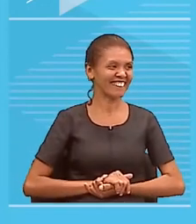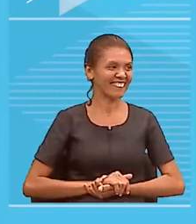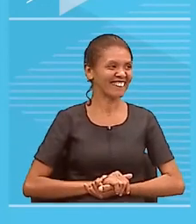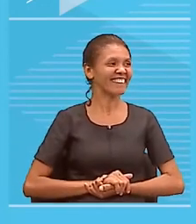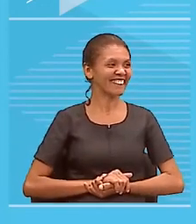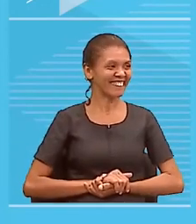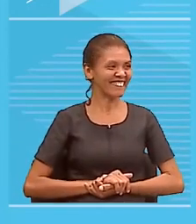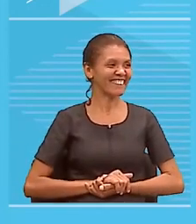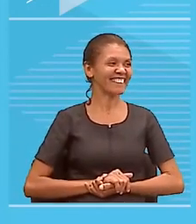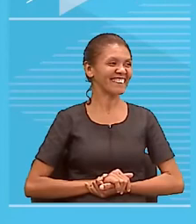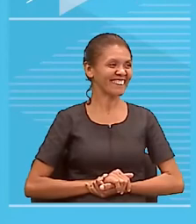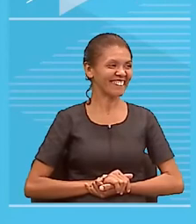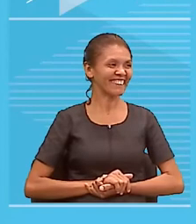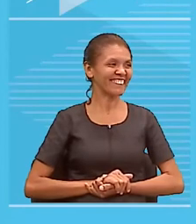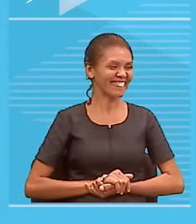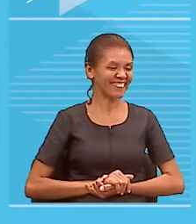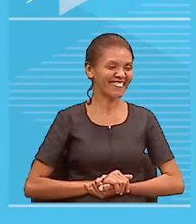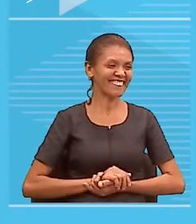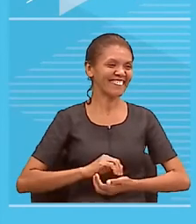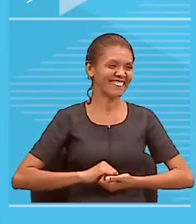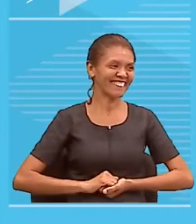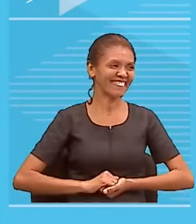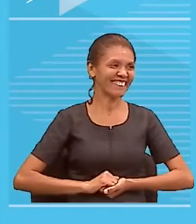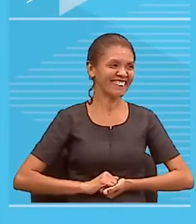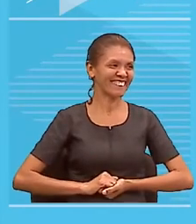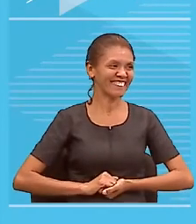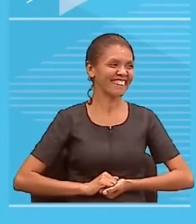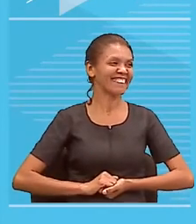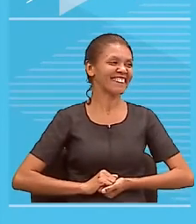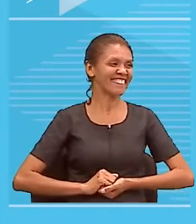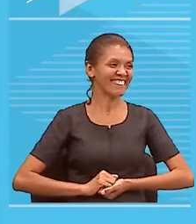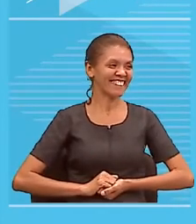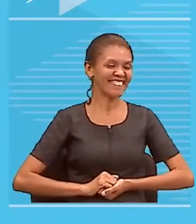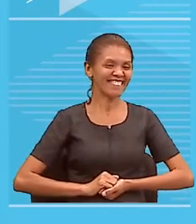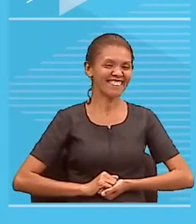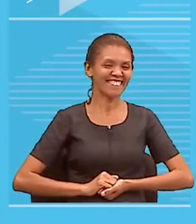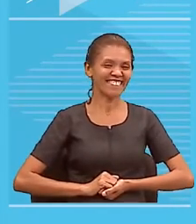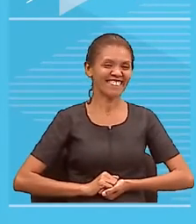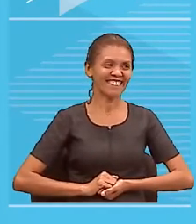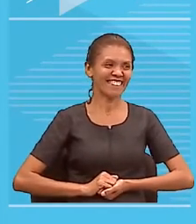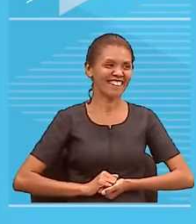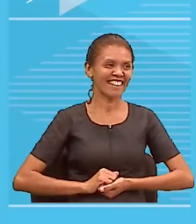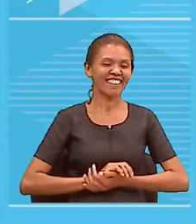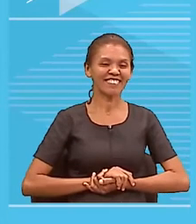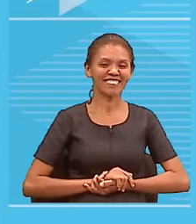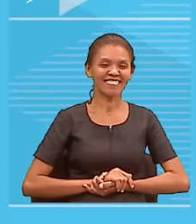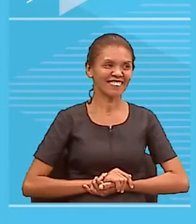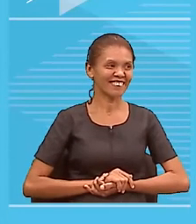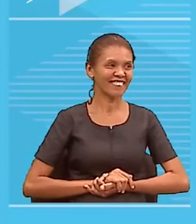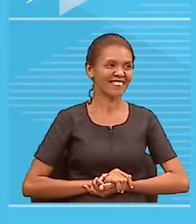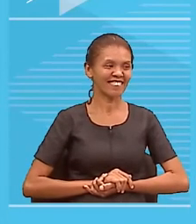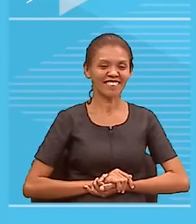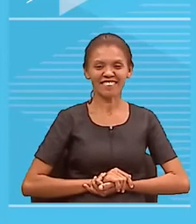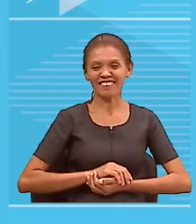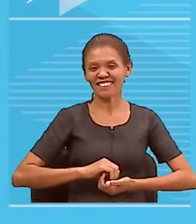aí tá pronto ele fica no formate a mãe botava na latinha de manteiga não é Parece uma pamonha né aí depois você tira vai cortar um